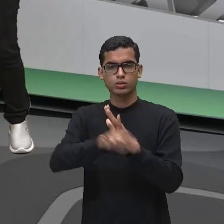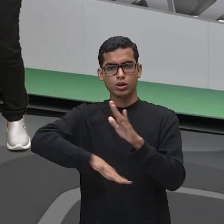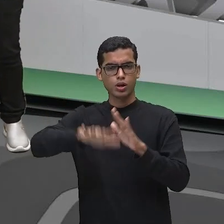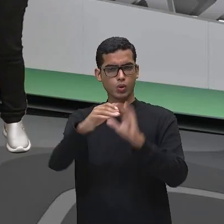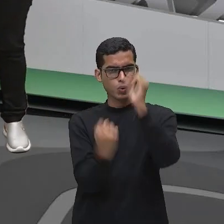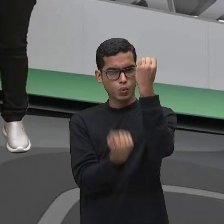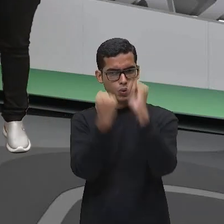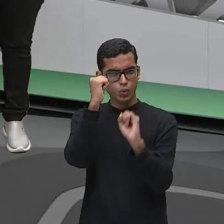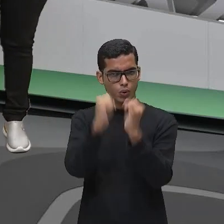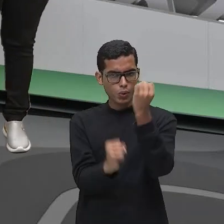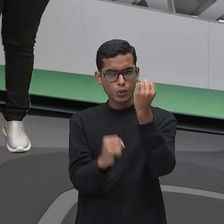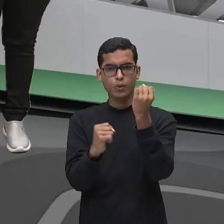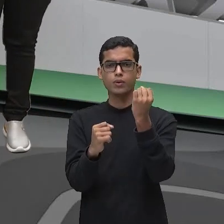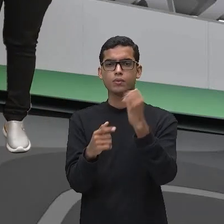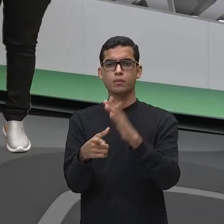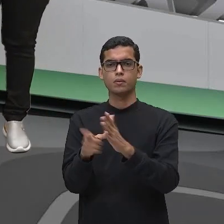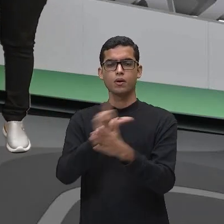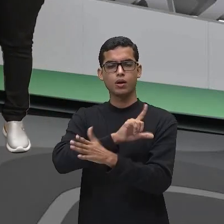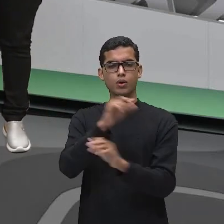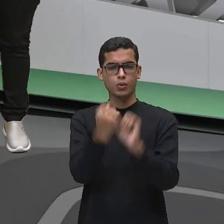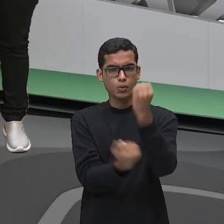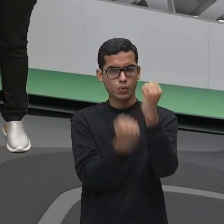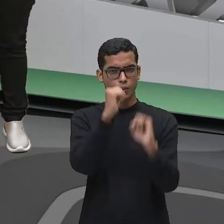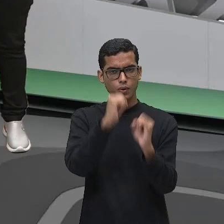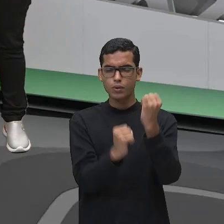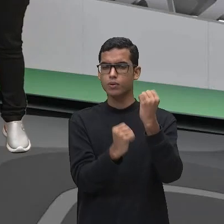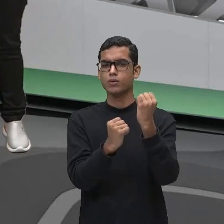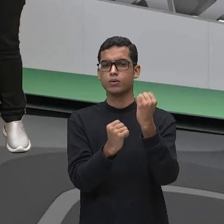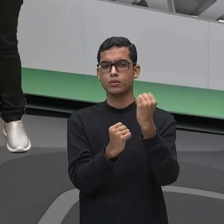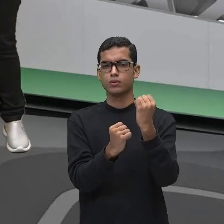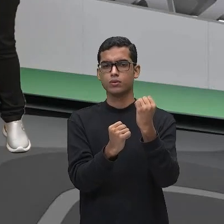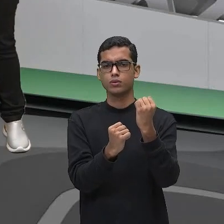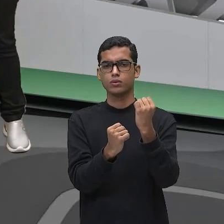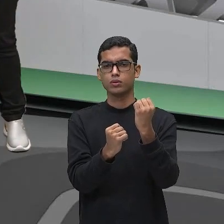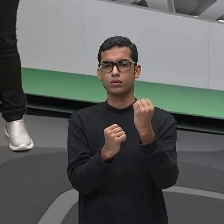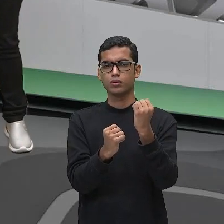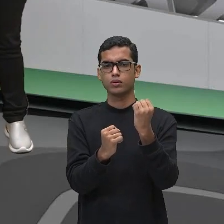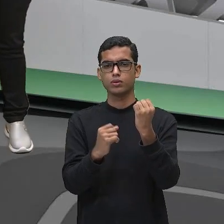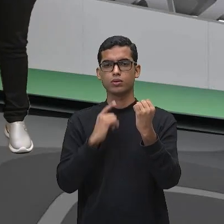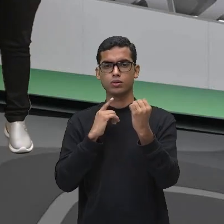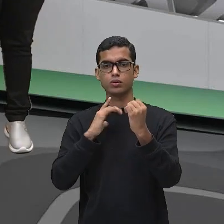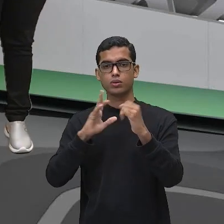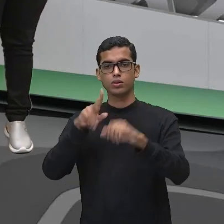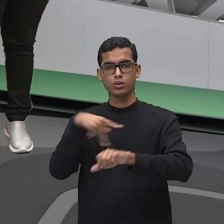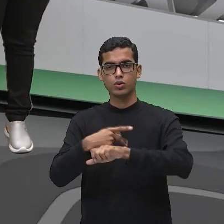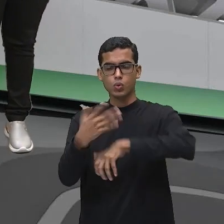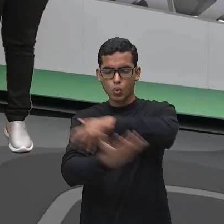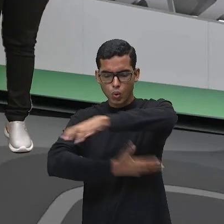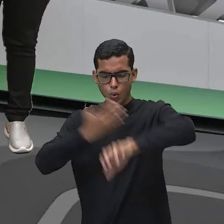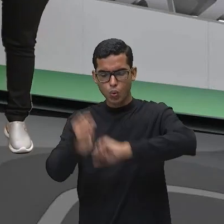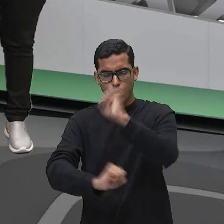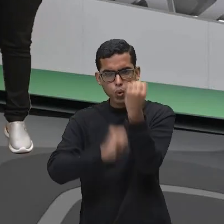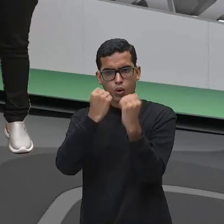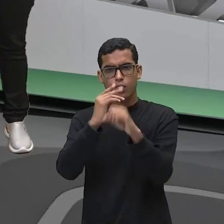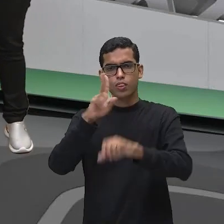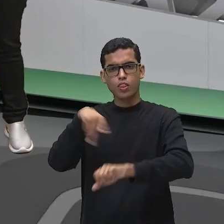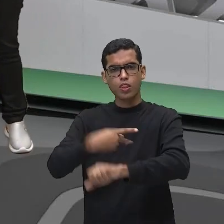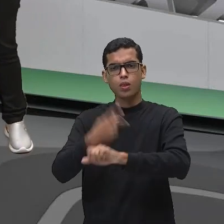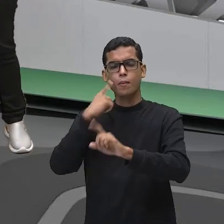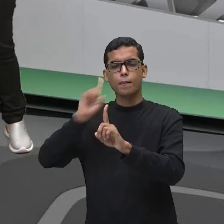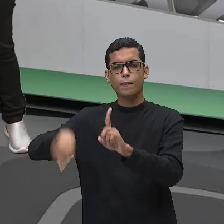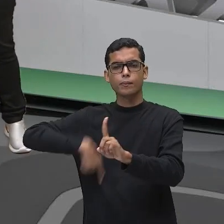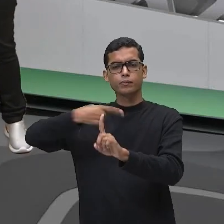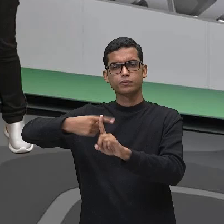pré-industrial. Eu estou falando quando surge aí a Revolução Industrial e junto com ela também,